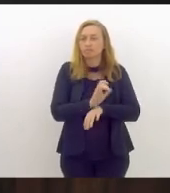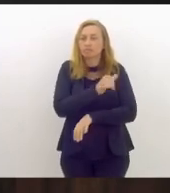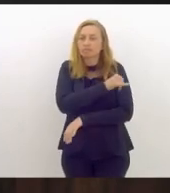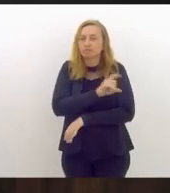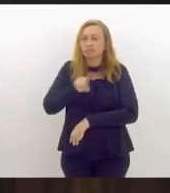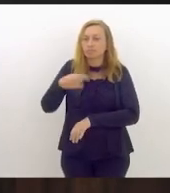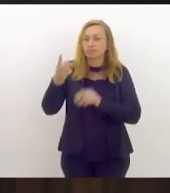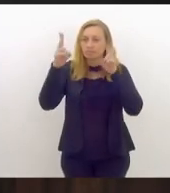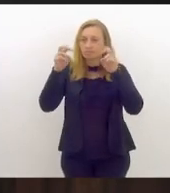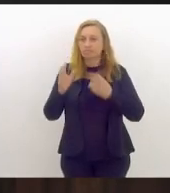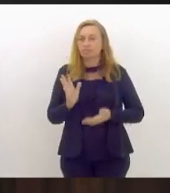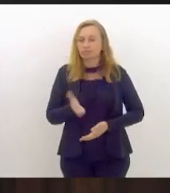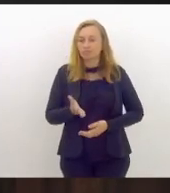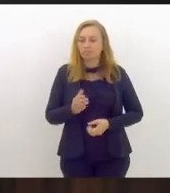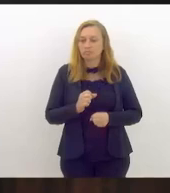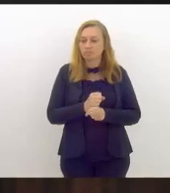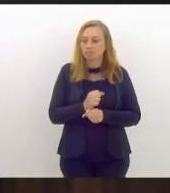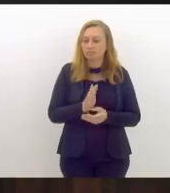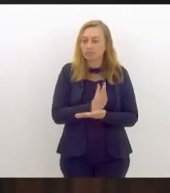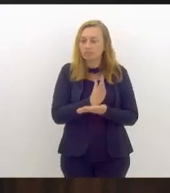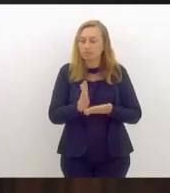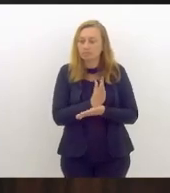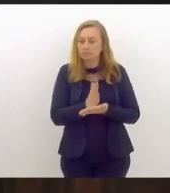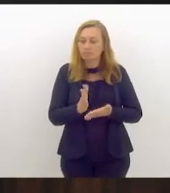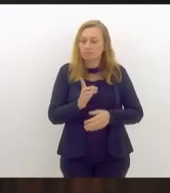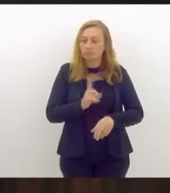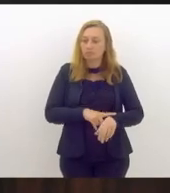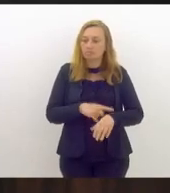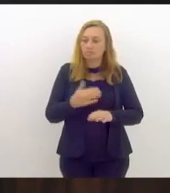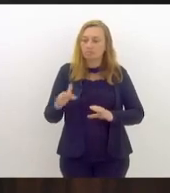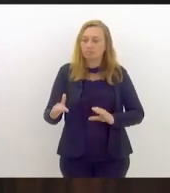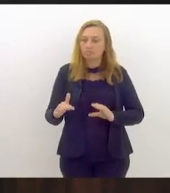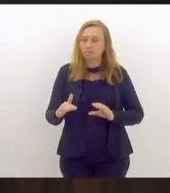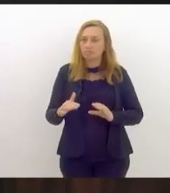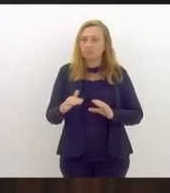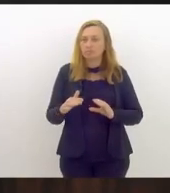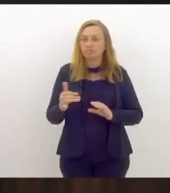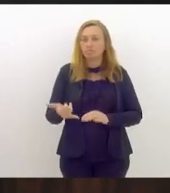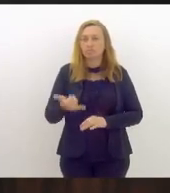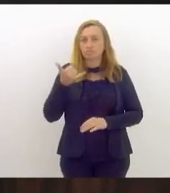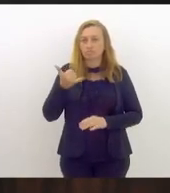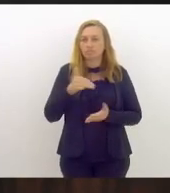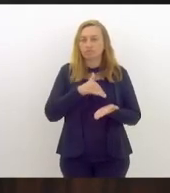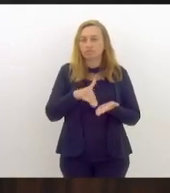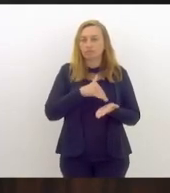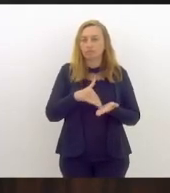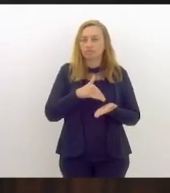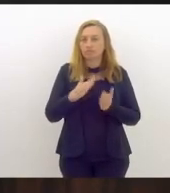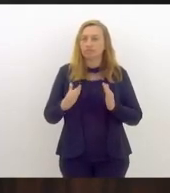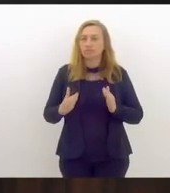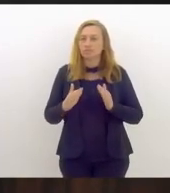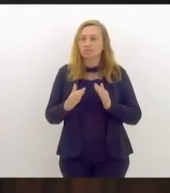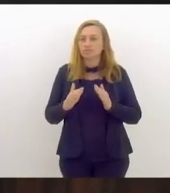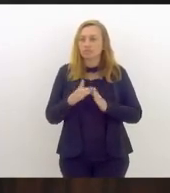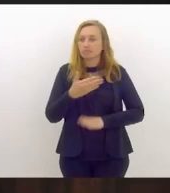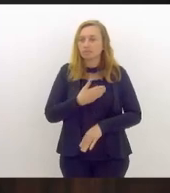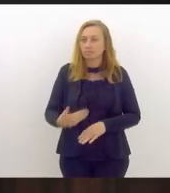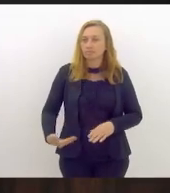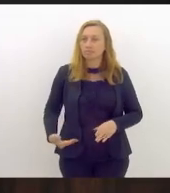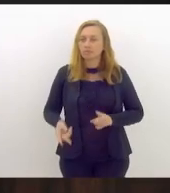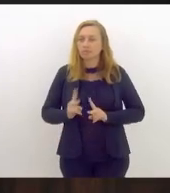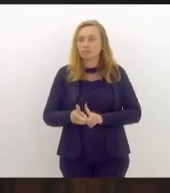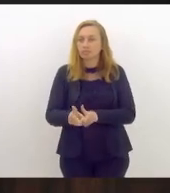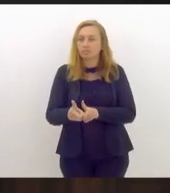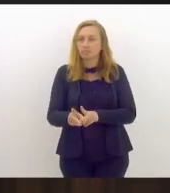tinha, há algum tempo, recebido o telefonema da Secretaria da Casa Civil pedindo que pudesse dar seguimento ao